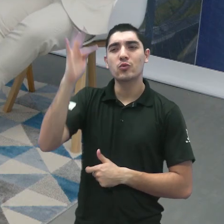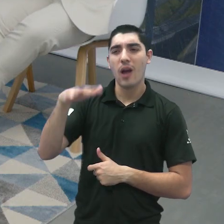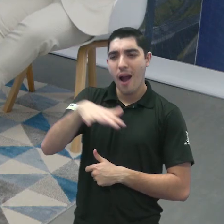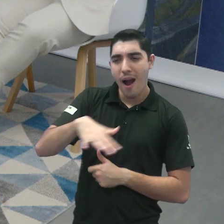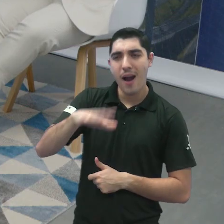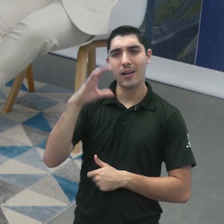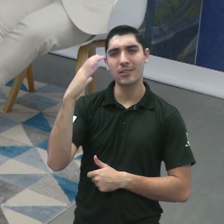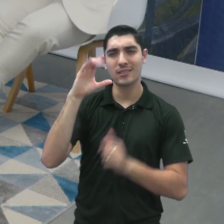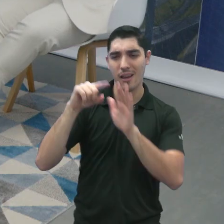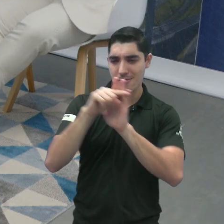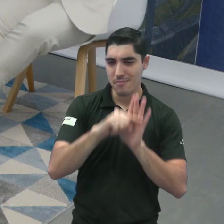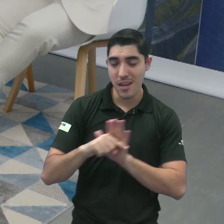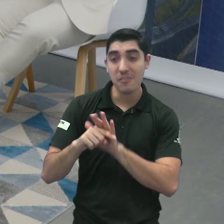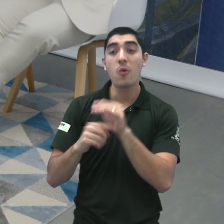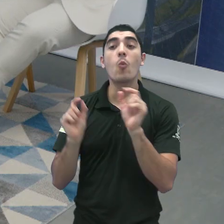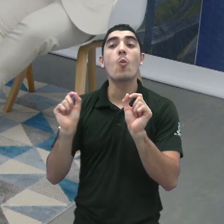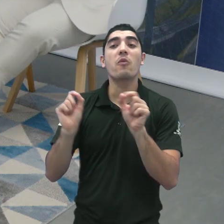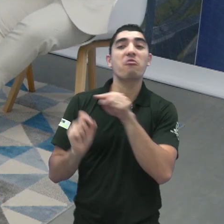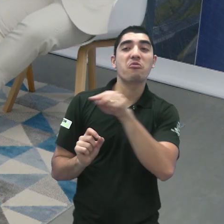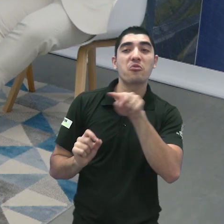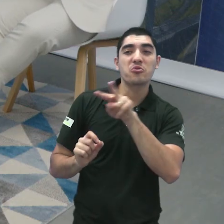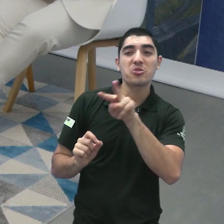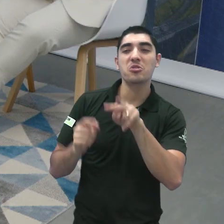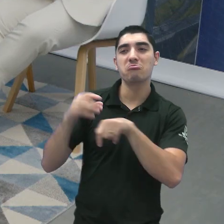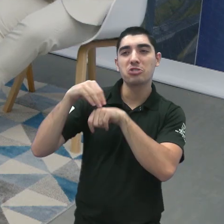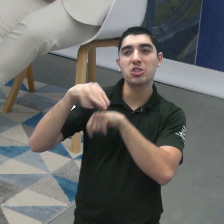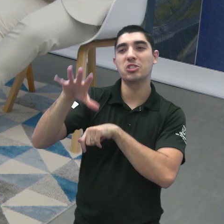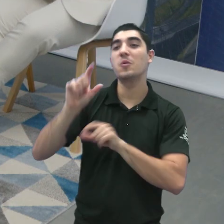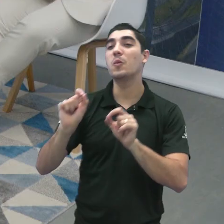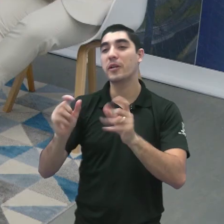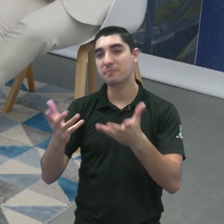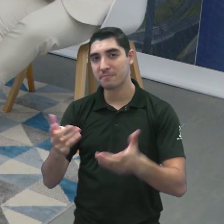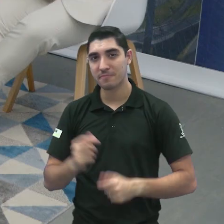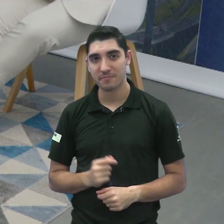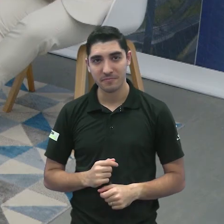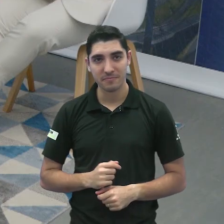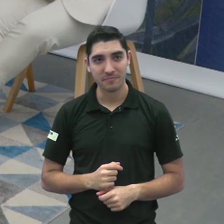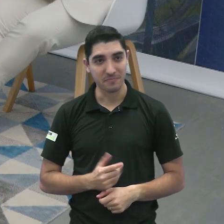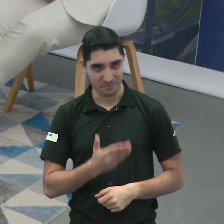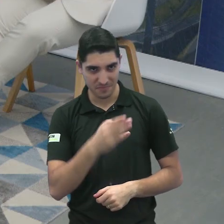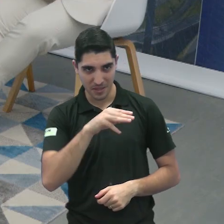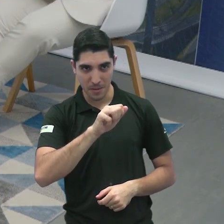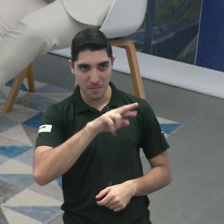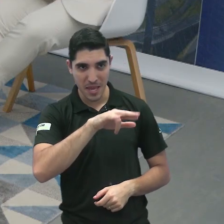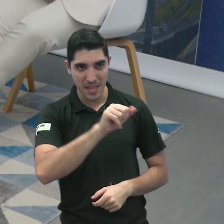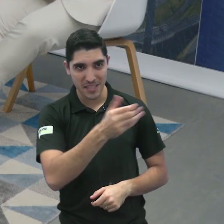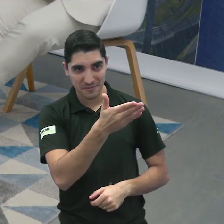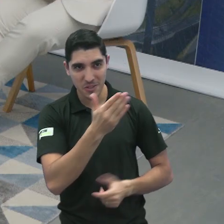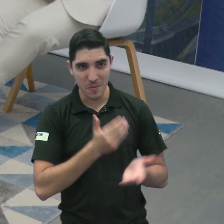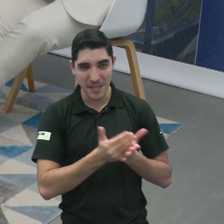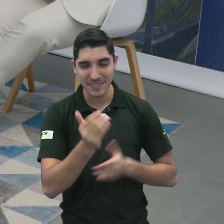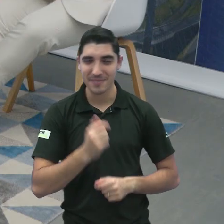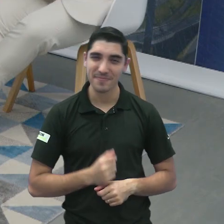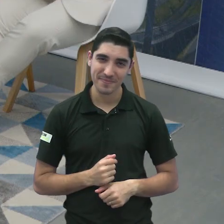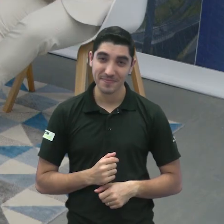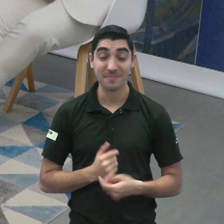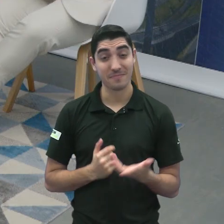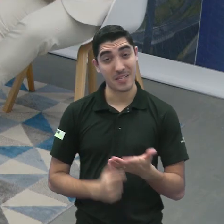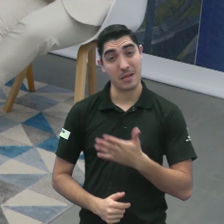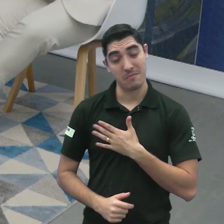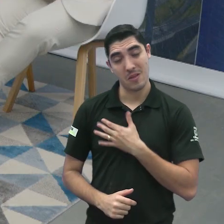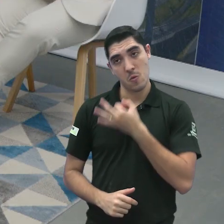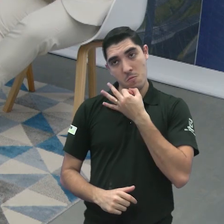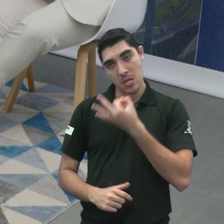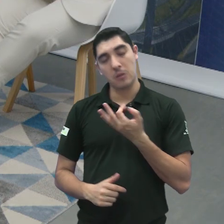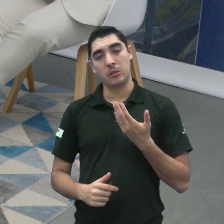falassem rapidamente que mensagem vocês deixam para o pessoal que está em casa. Vai lá, Maria Eduarda. Eu acho que, primeiro